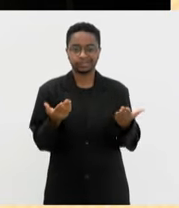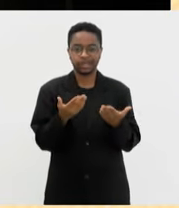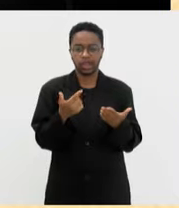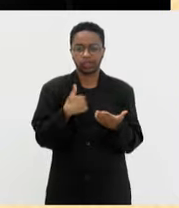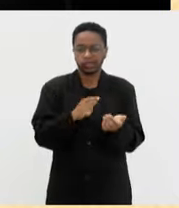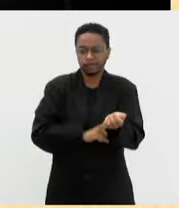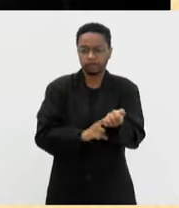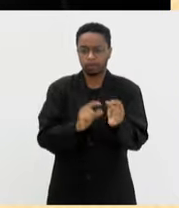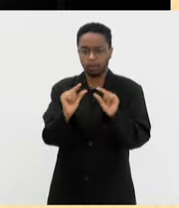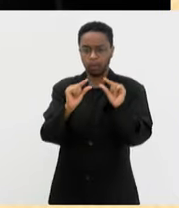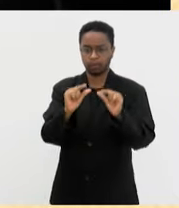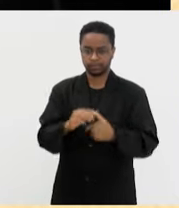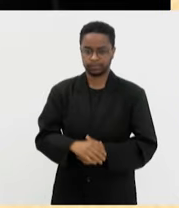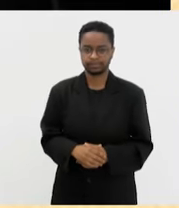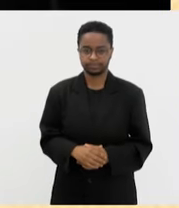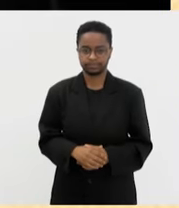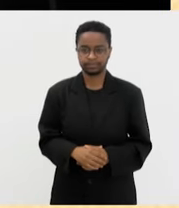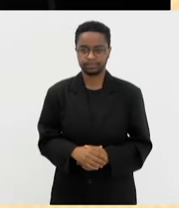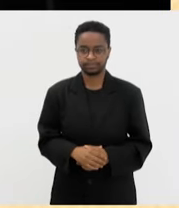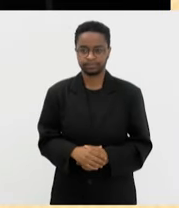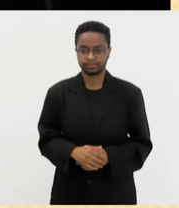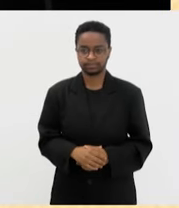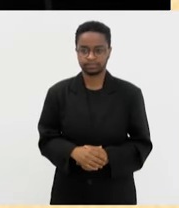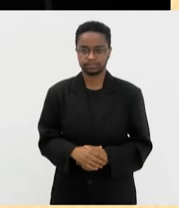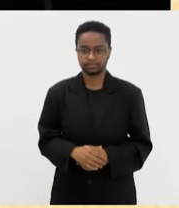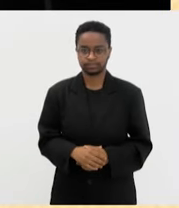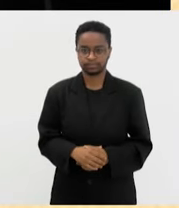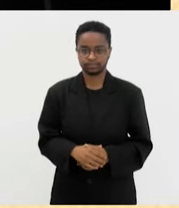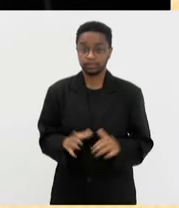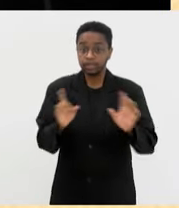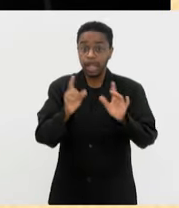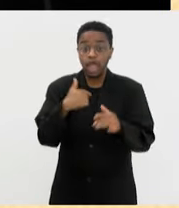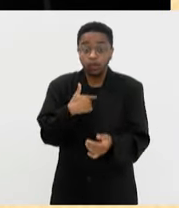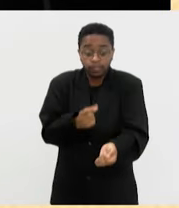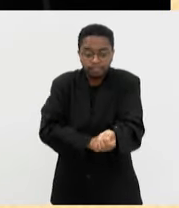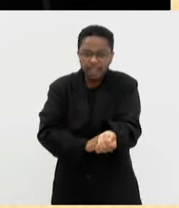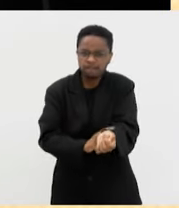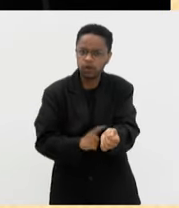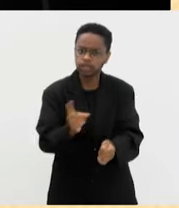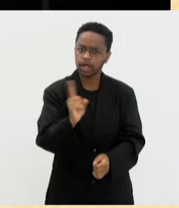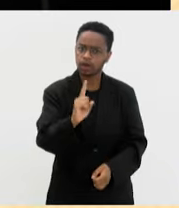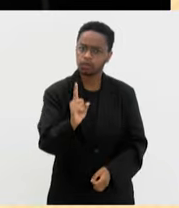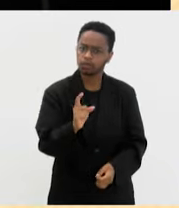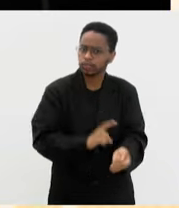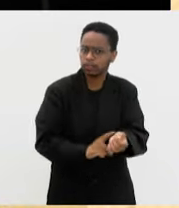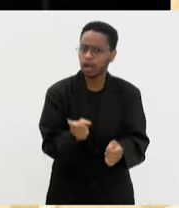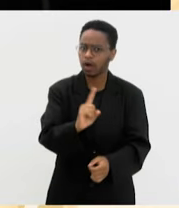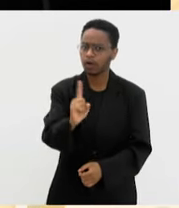nervosa. Não está! Nervosa! Nervosa não!